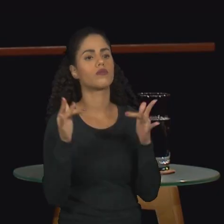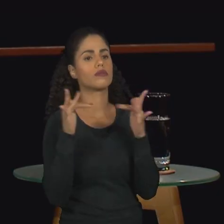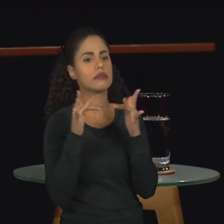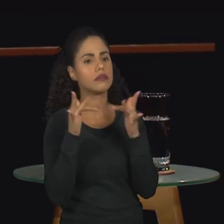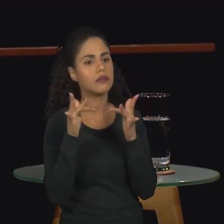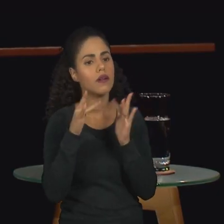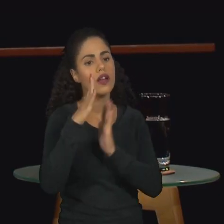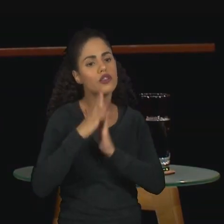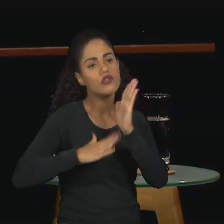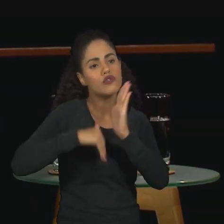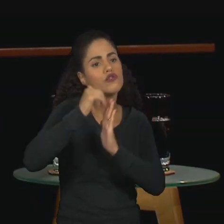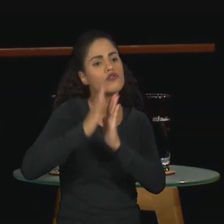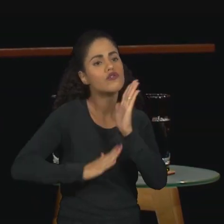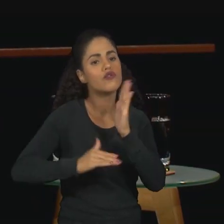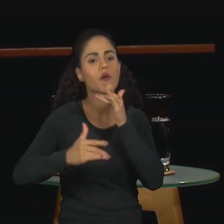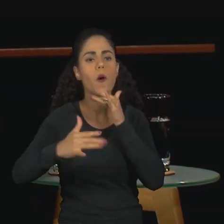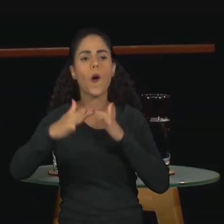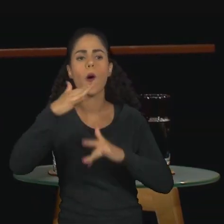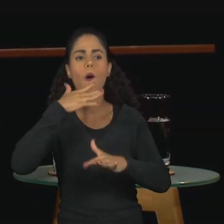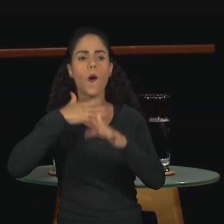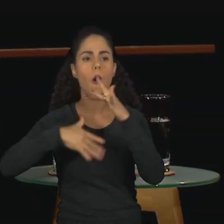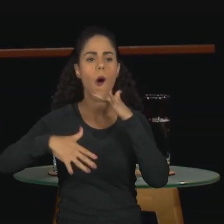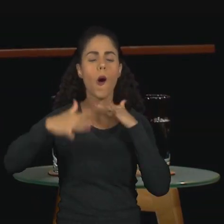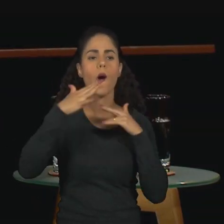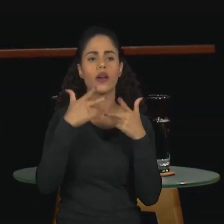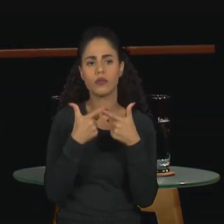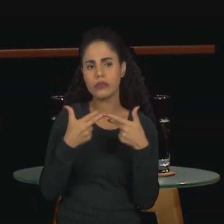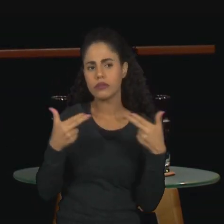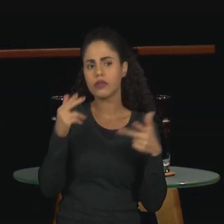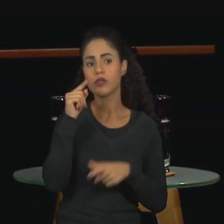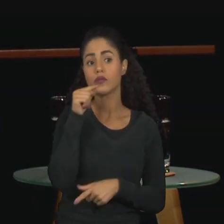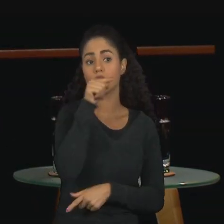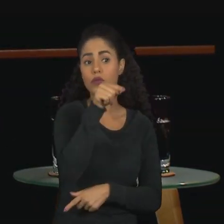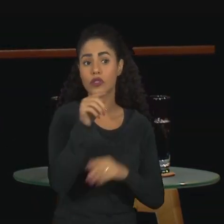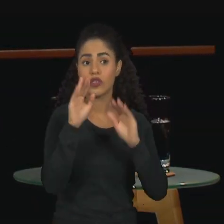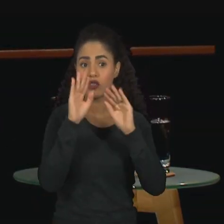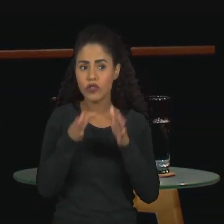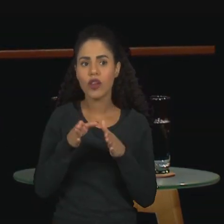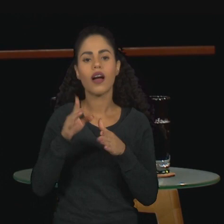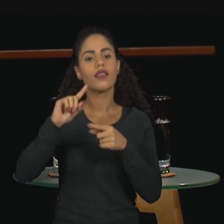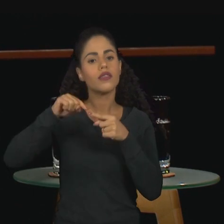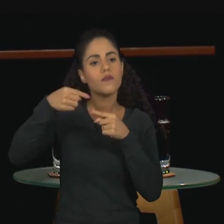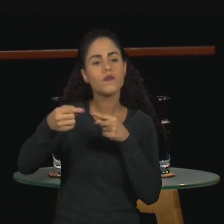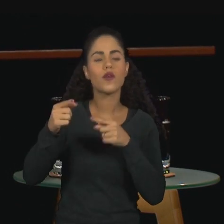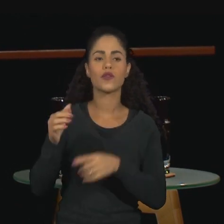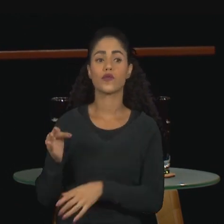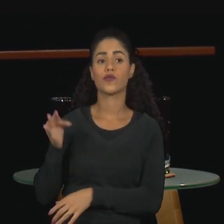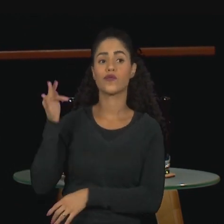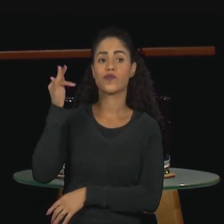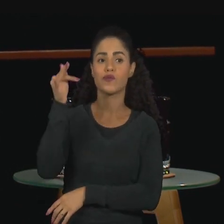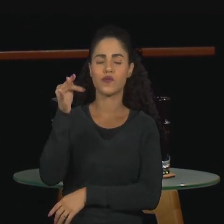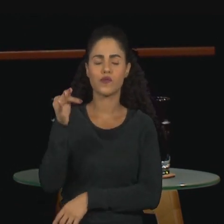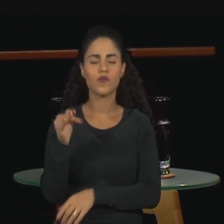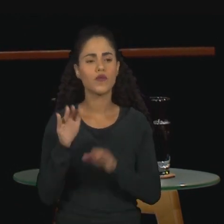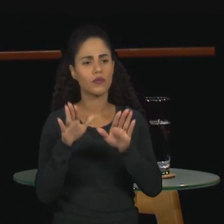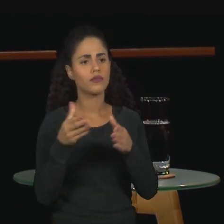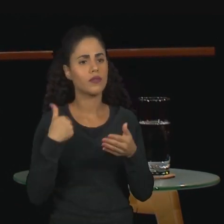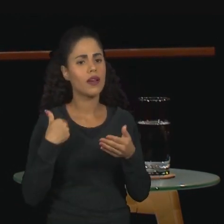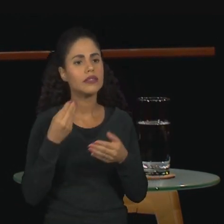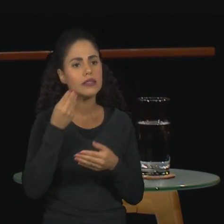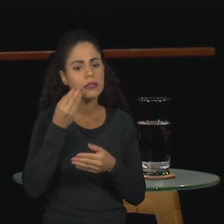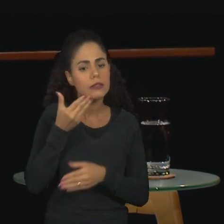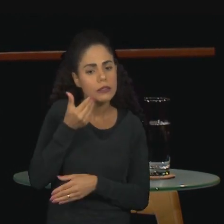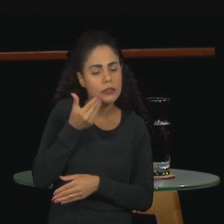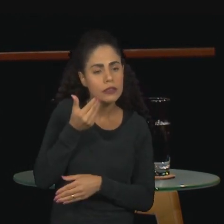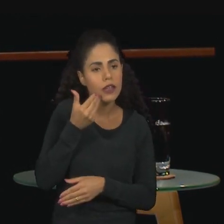tintas, essa profusão de cores e texturas nos quais você iria mergulhar mais tarde, né? Se